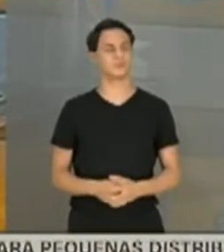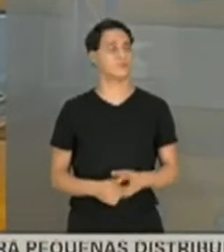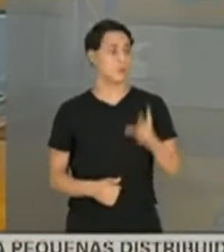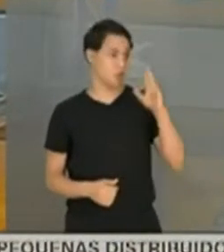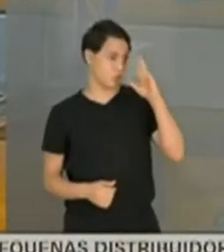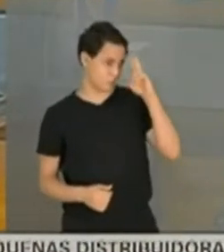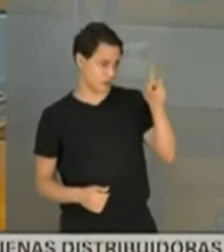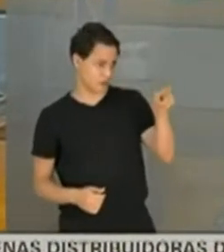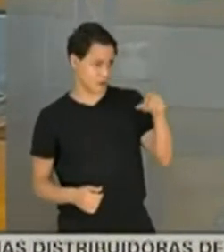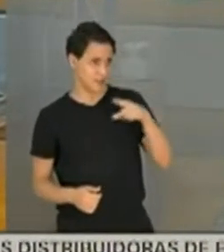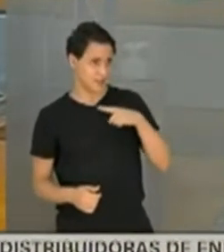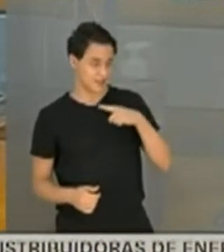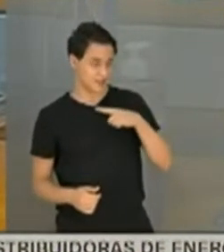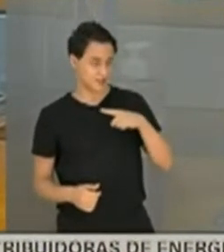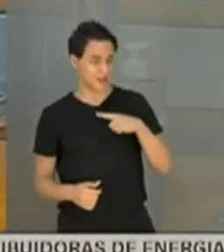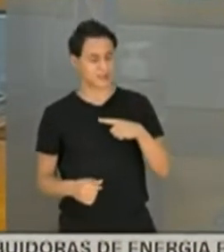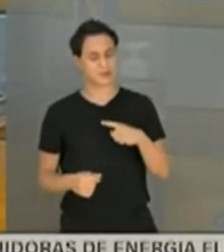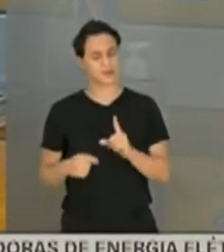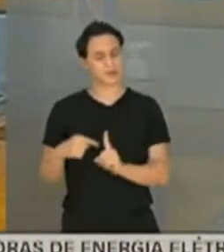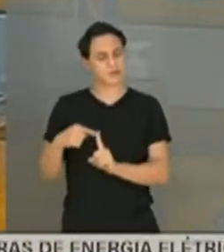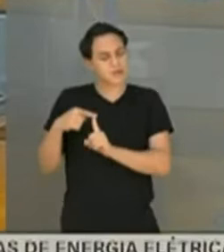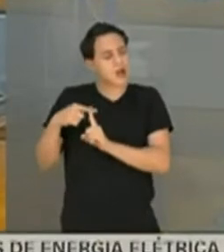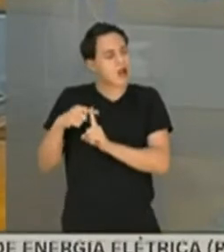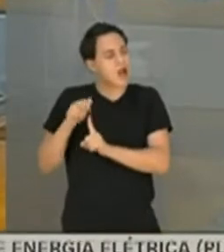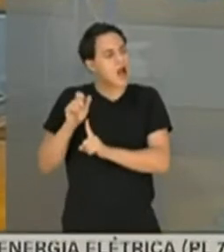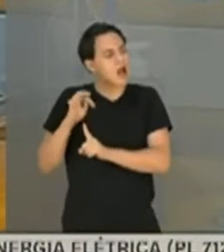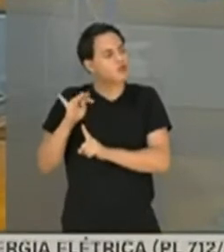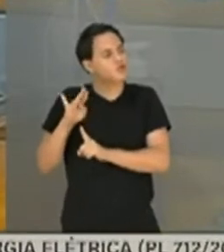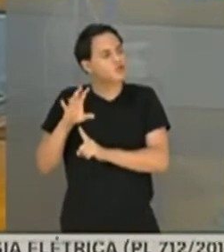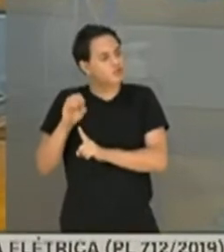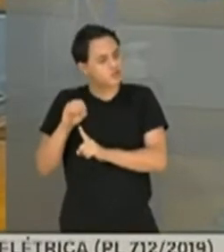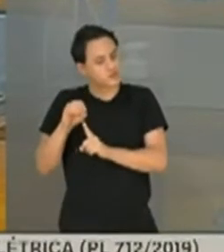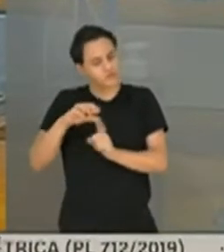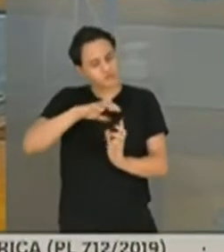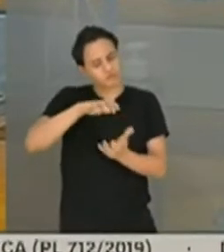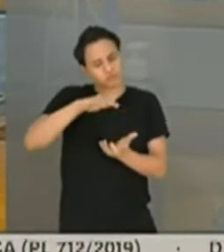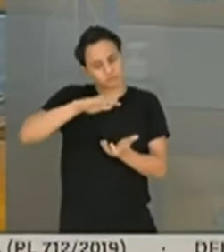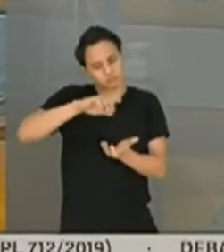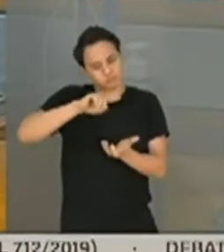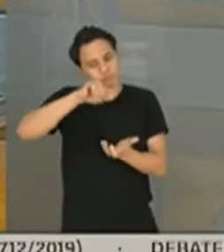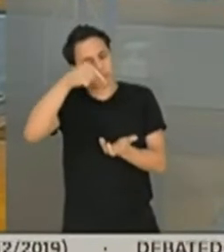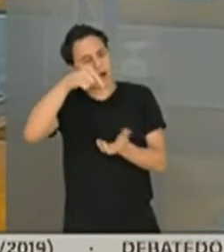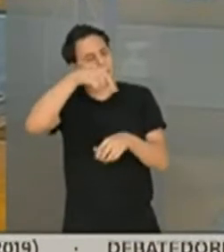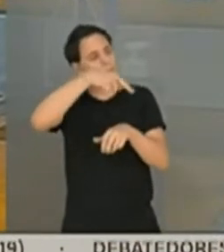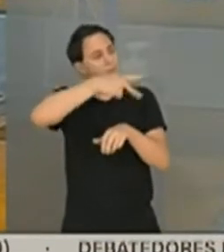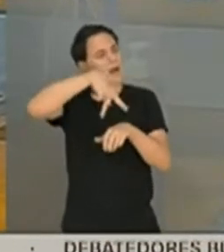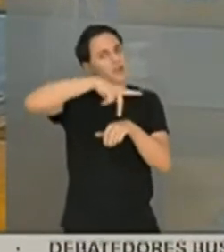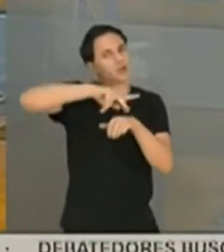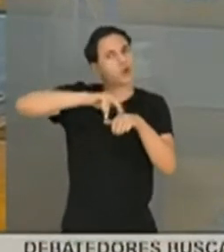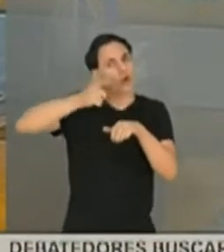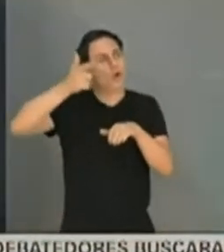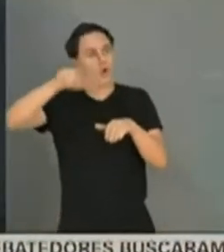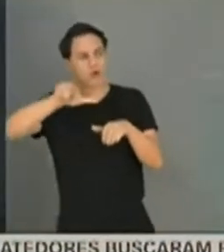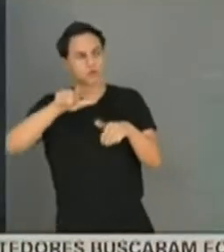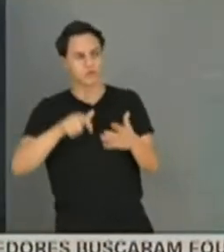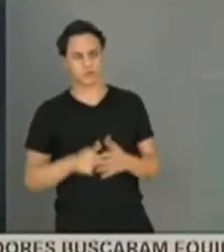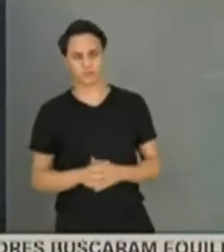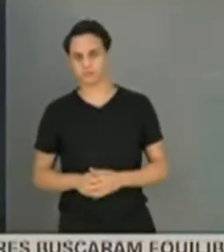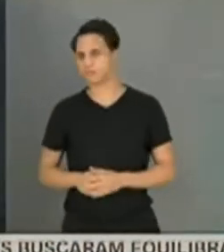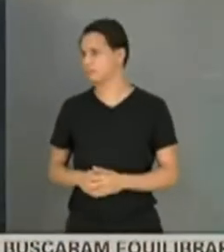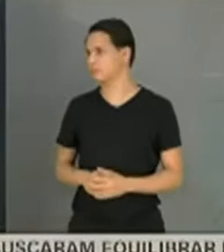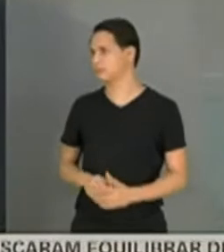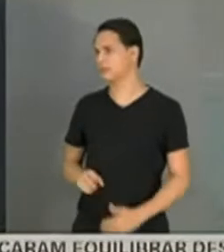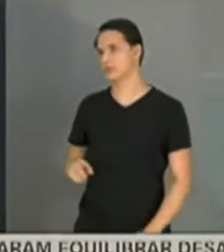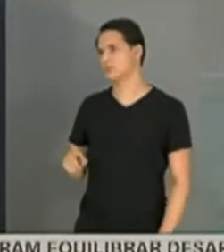tem ativos no exterior? O seu grupo opera em algum outro país fora o Brasil? Não,